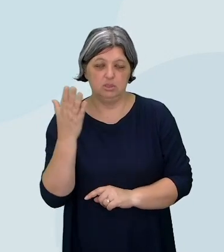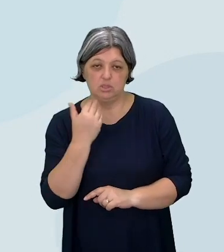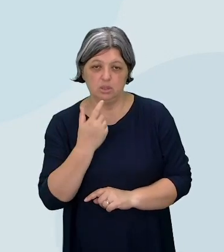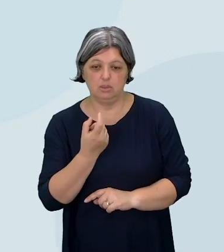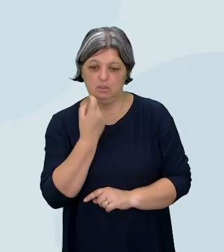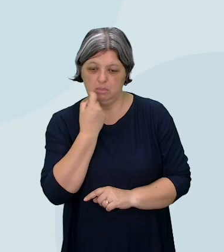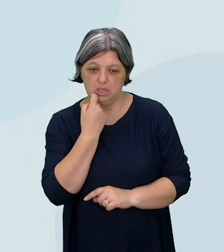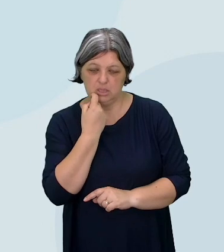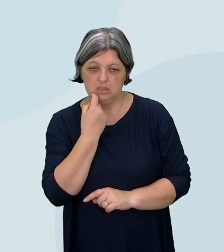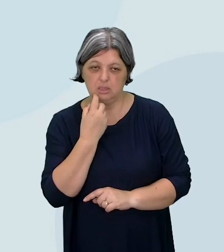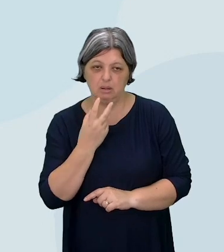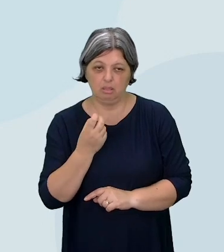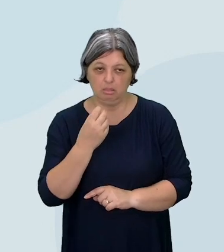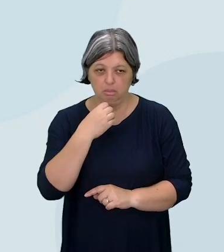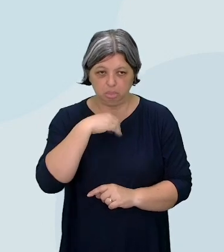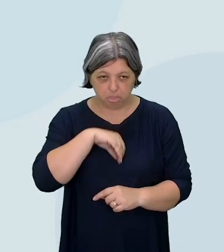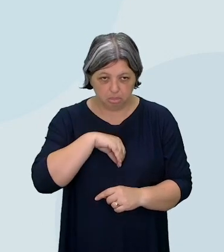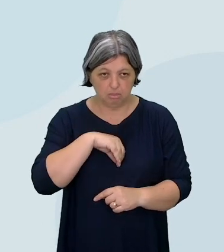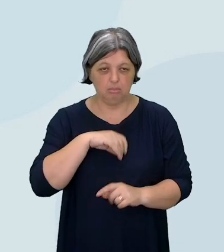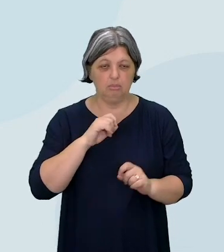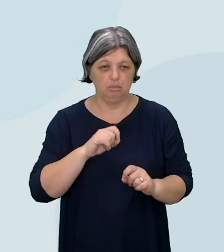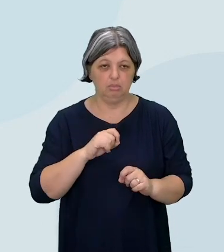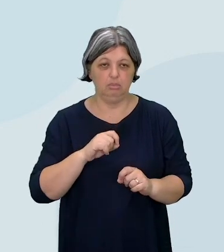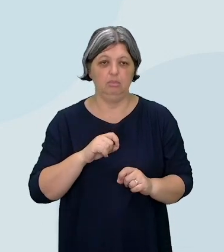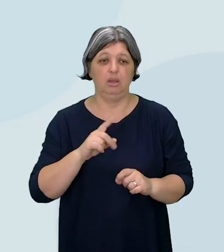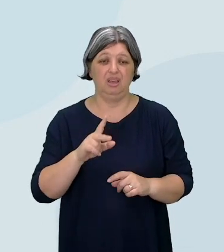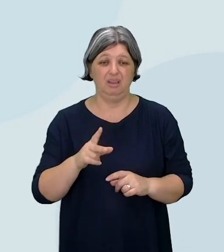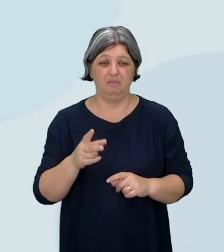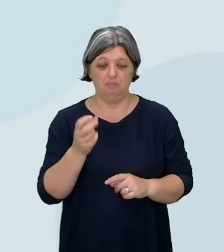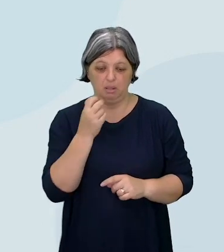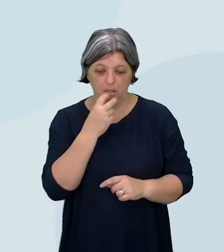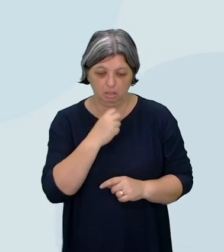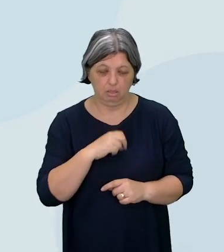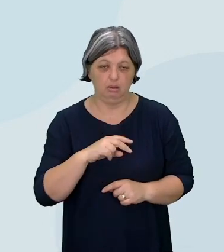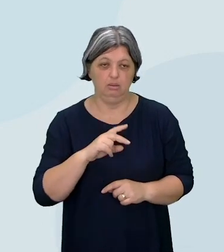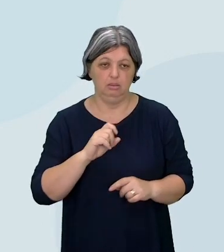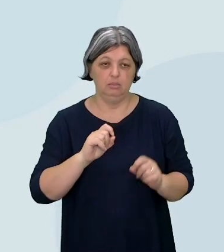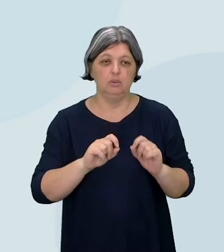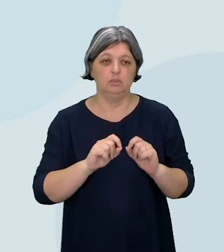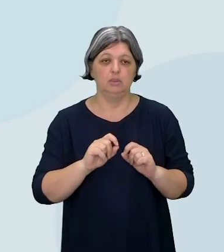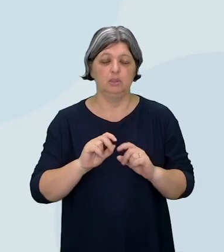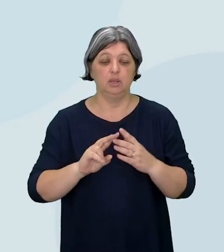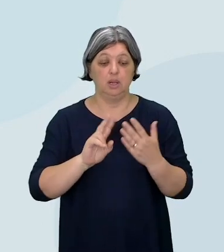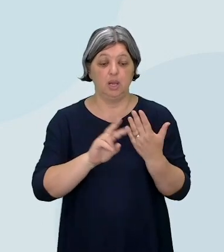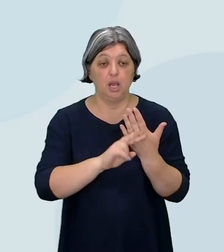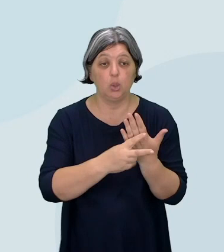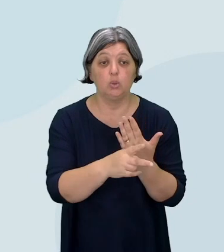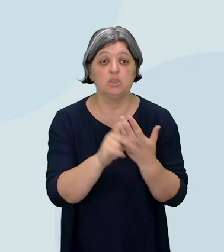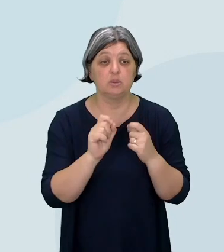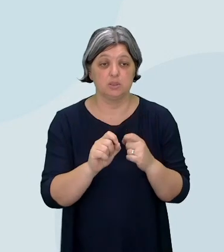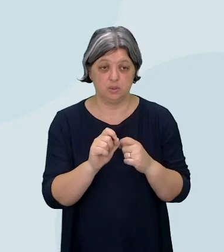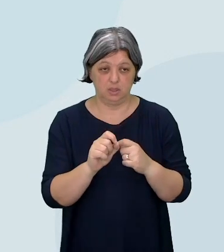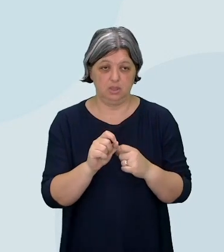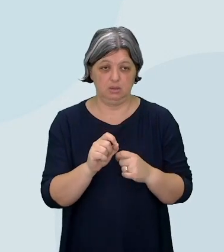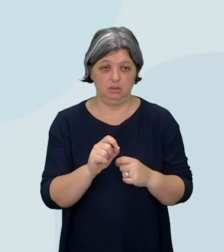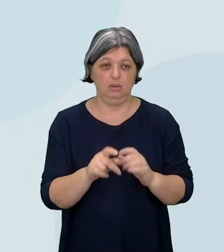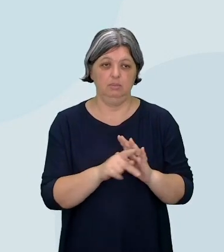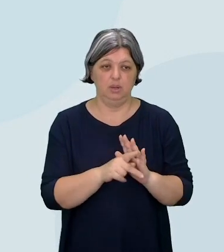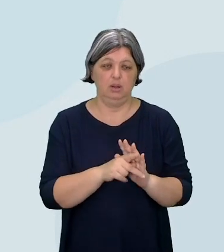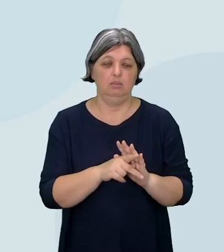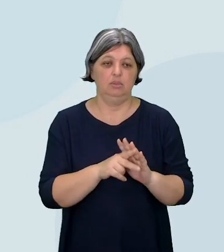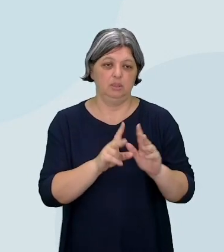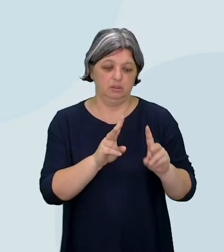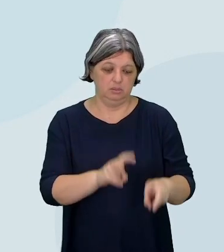suspeita era de que o envenenamento pudesse ser uma consequência de atividade